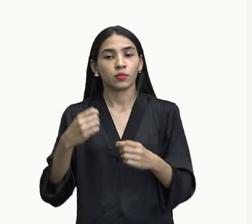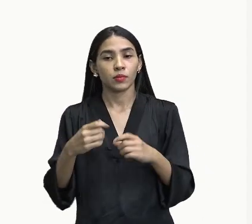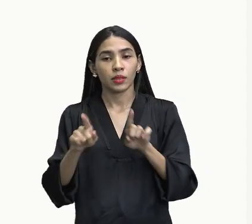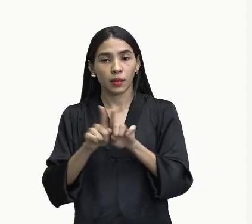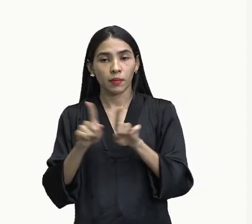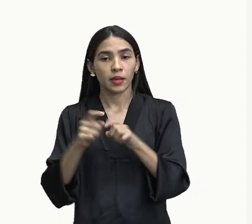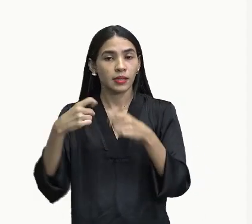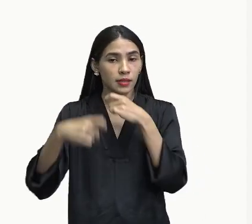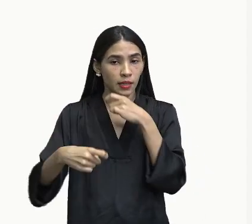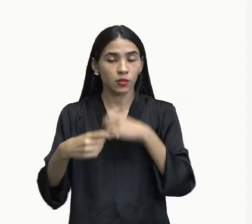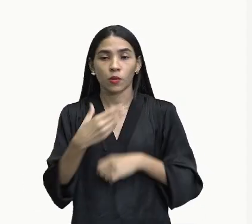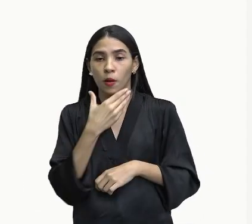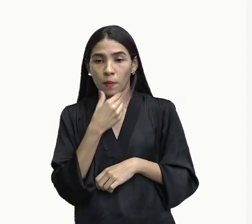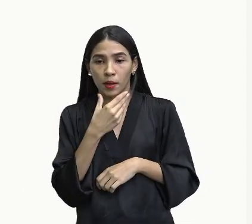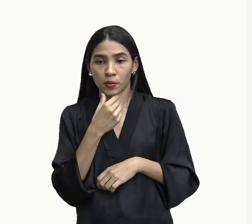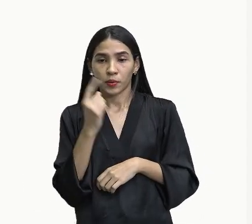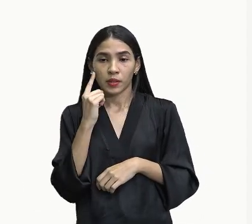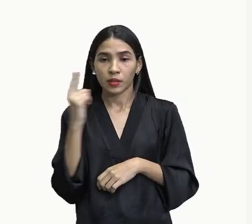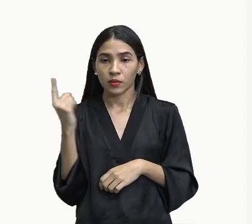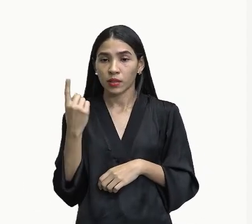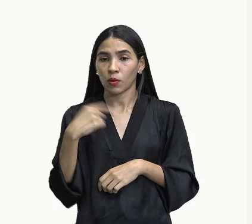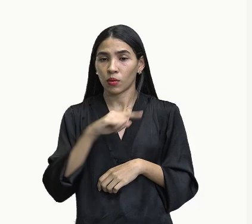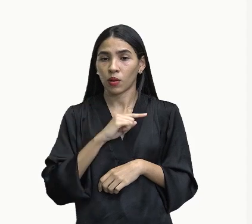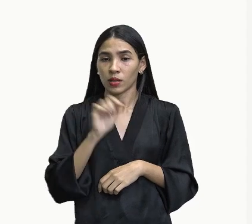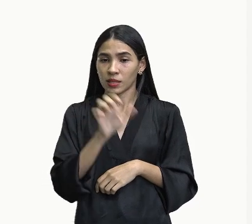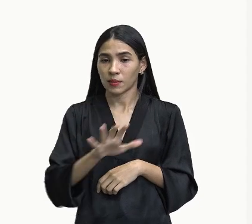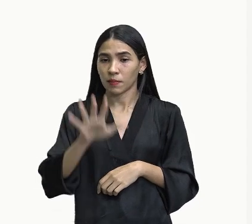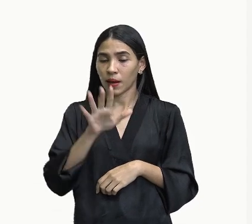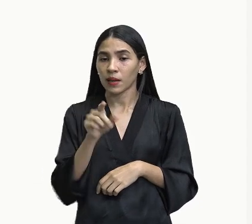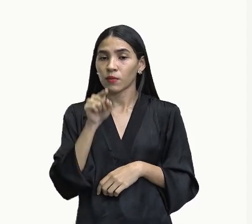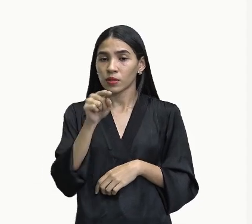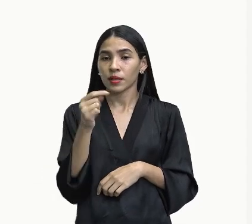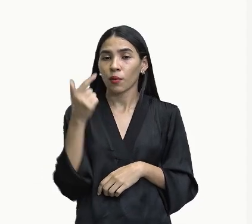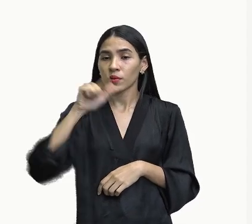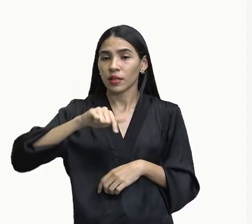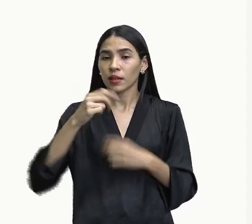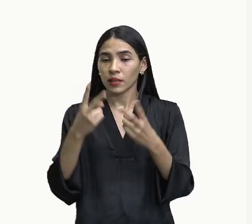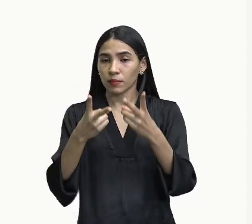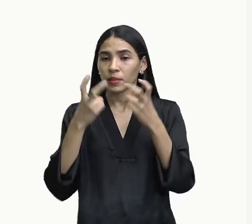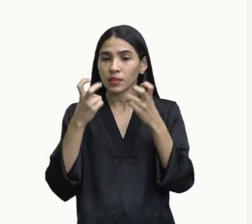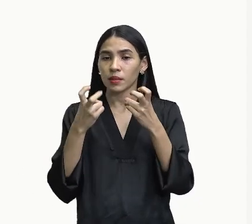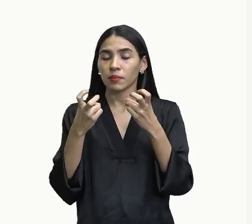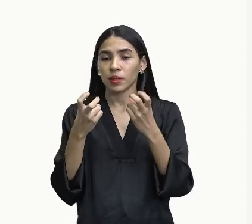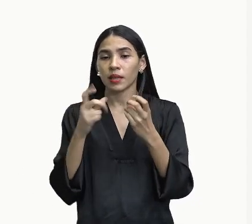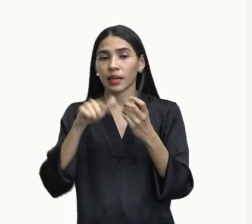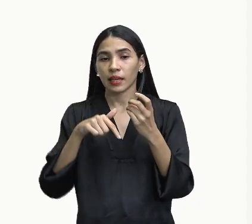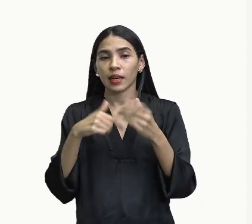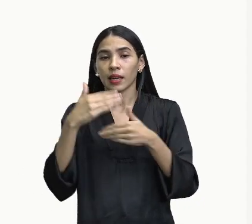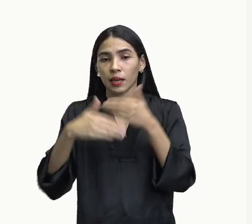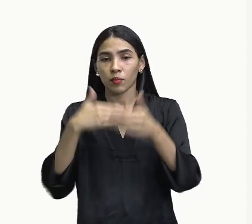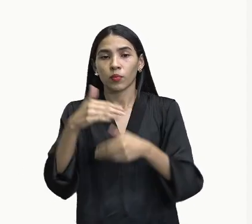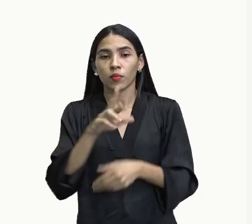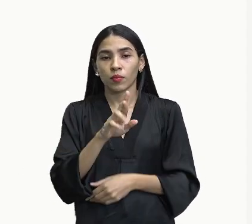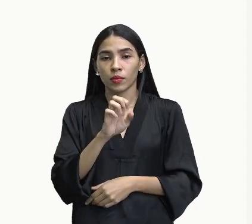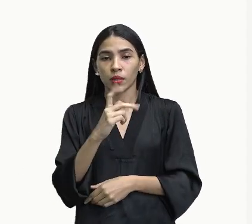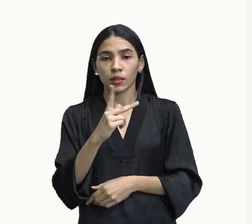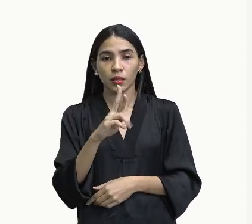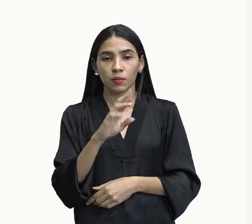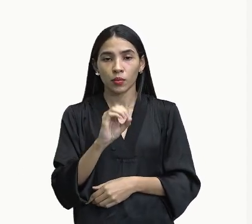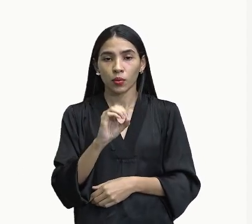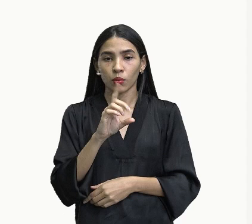E então aqui a gente já pode entender que esse tipo de reprodução é a reprodução